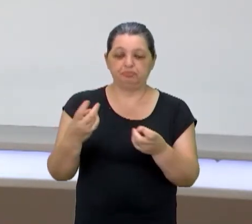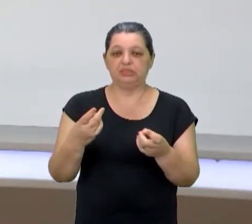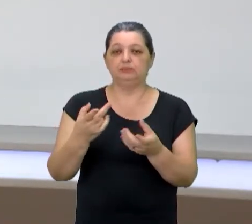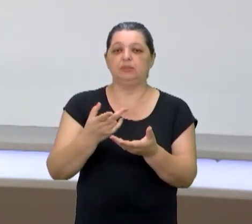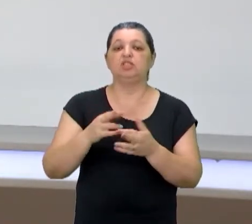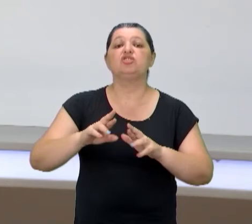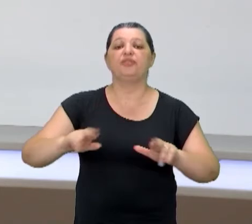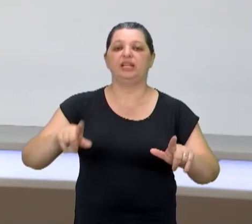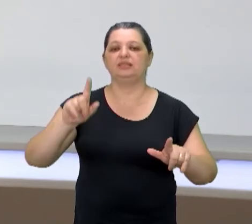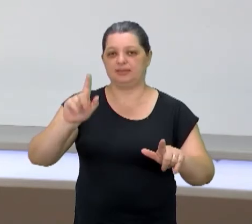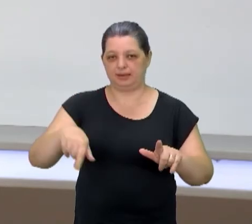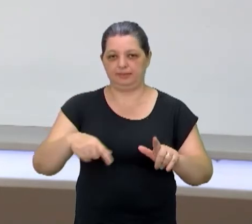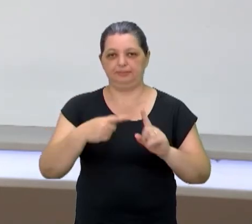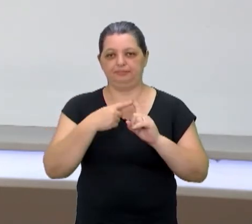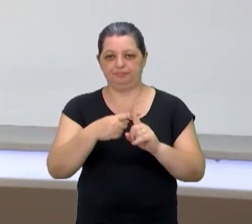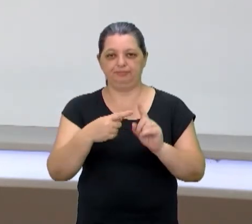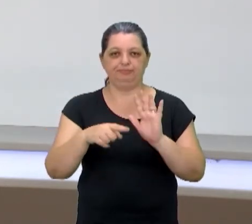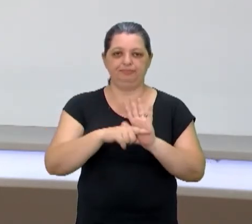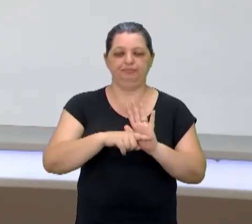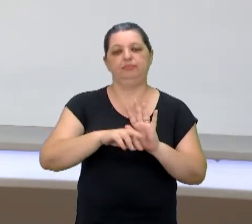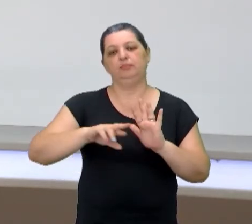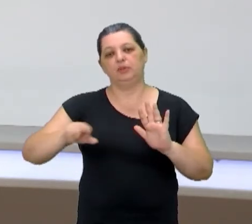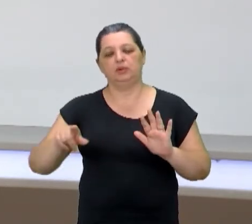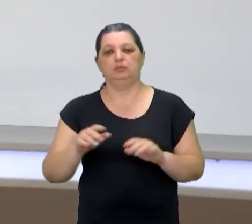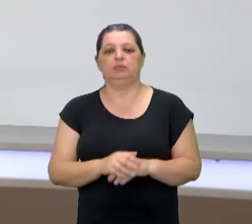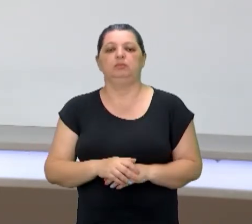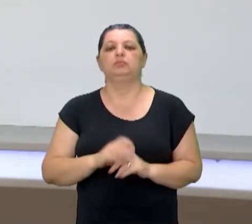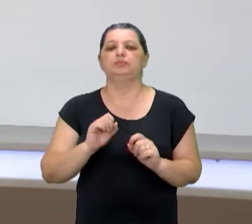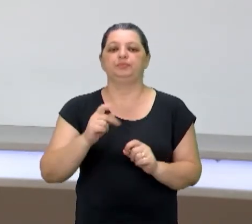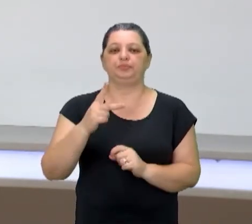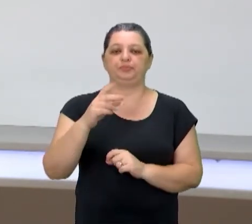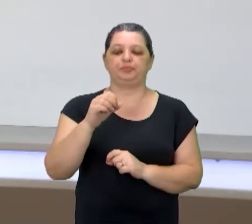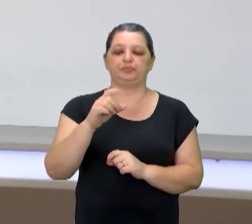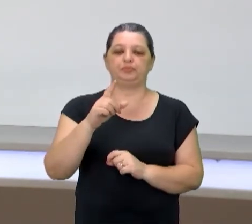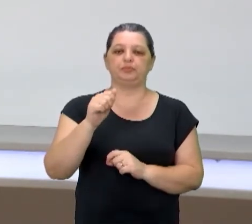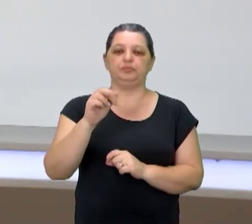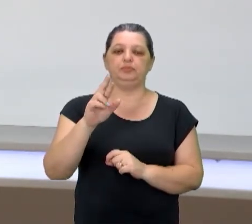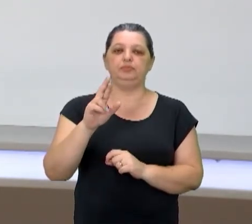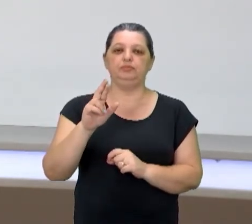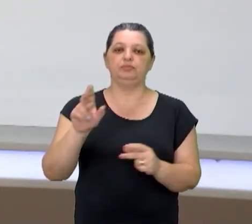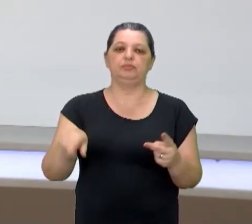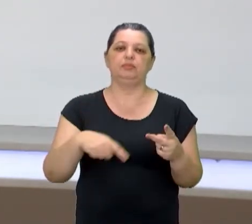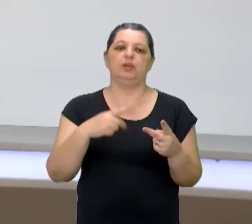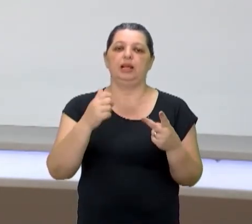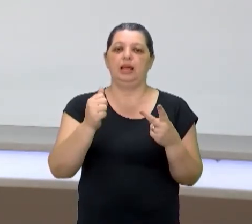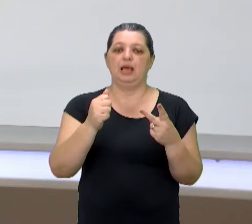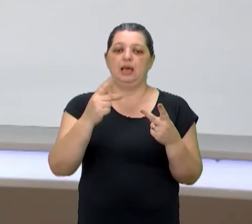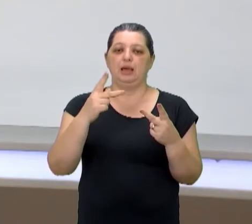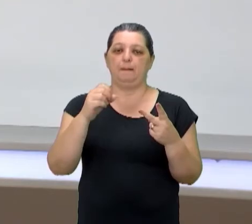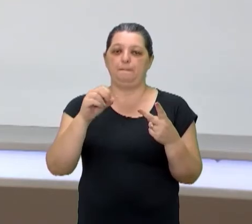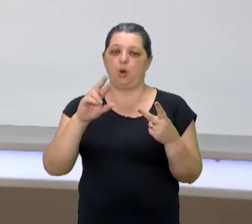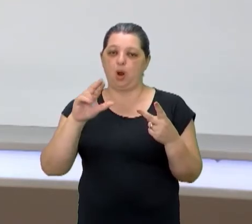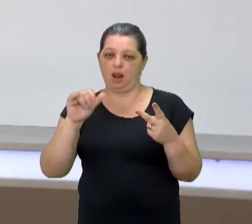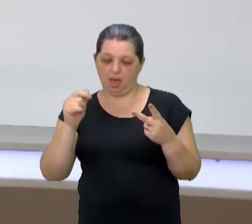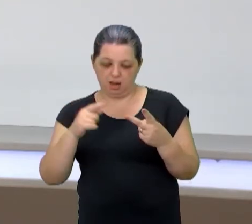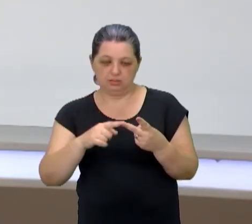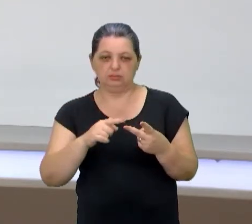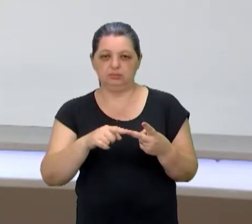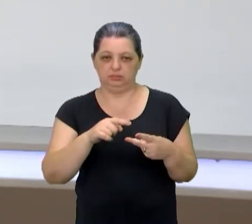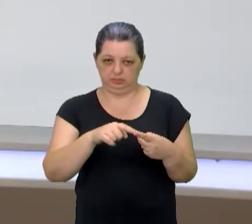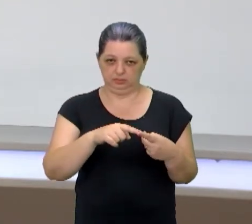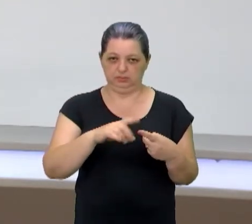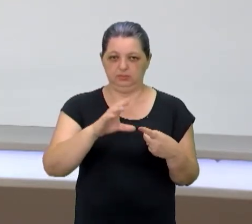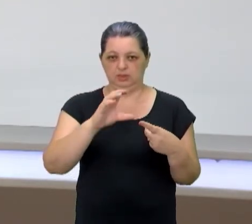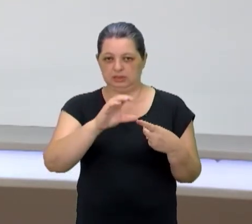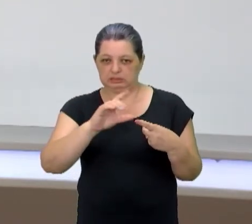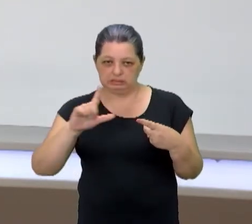olhar. Indique qual é a que forma polo, qual é a polar, qual é a apolar. É só eu olhar. Se está igual, por exemplo, cloro